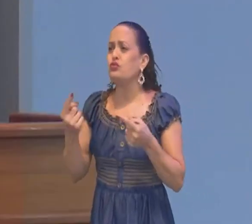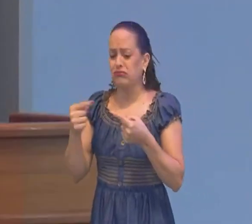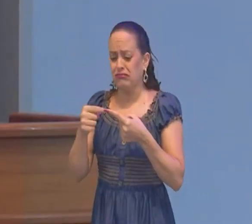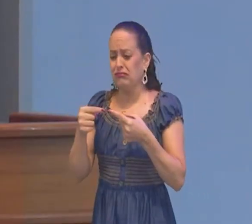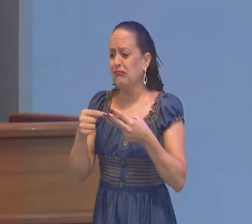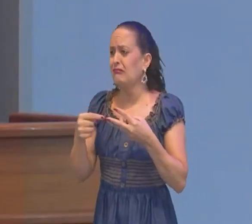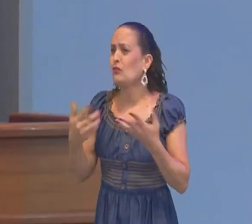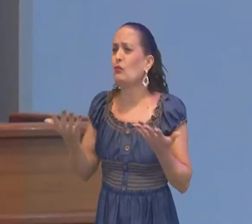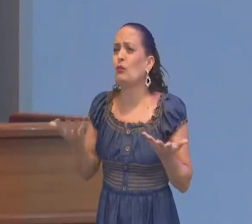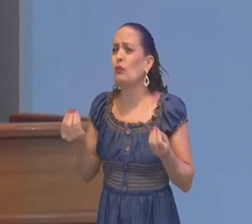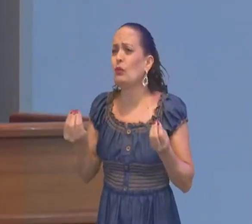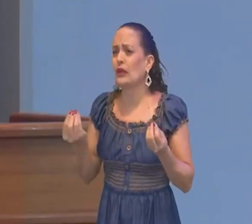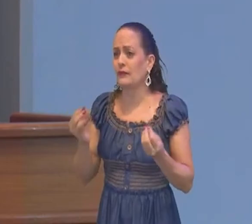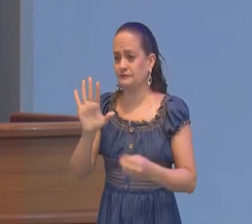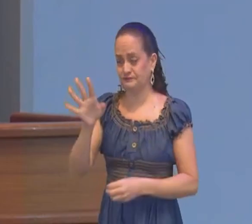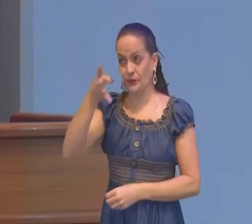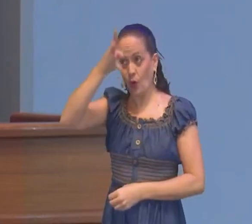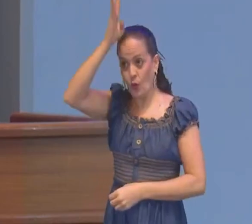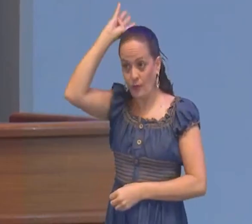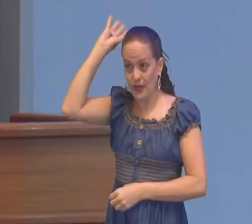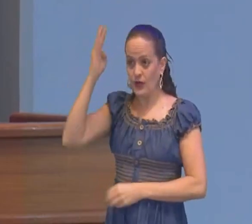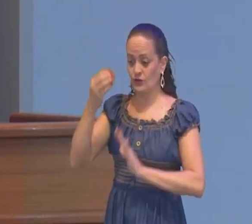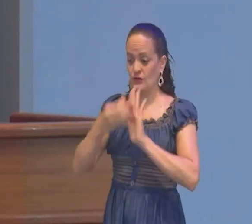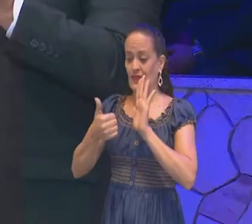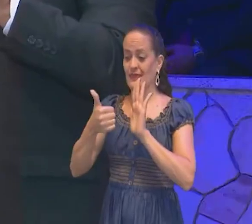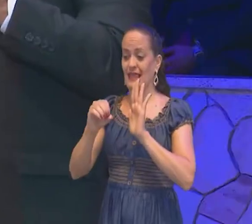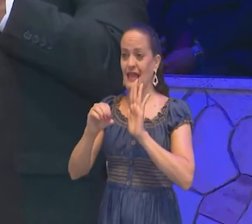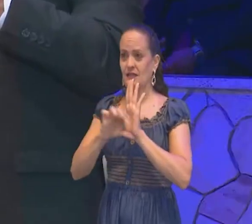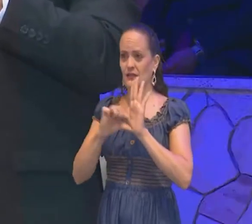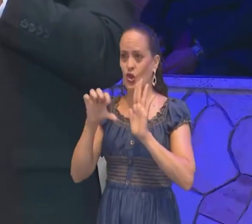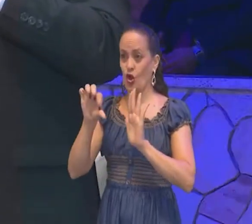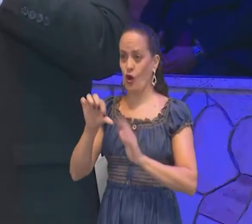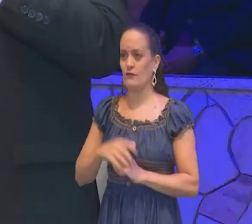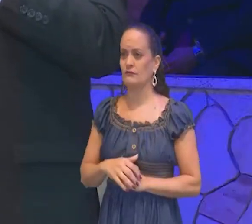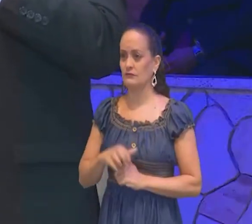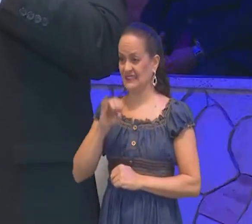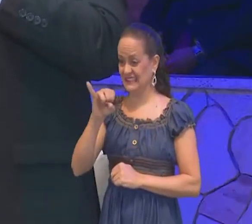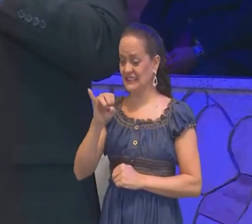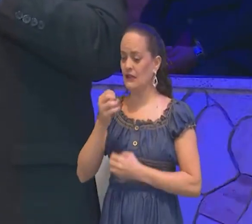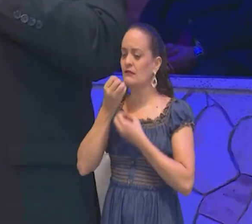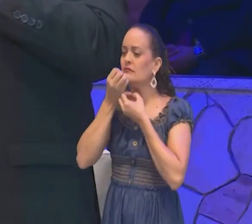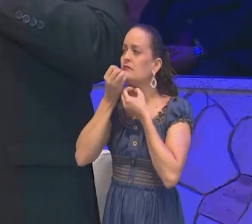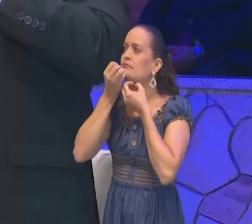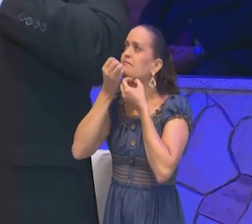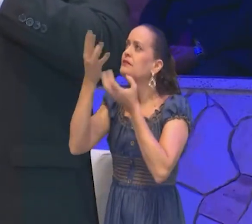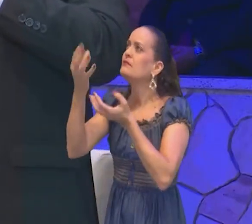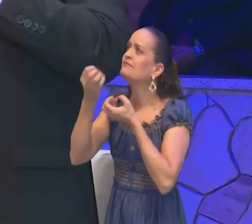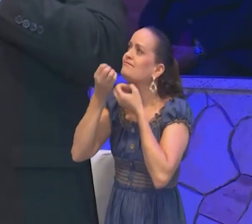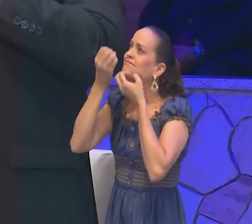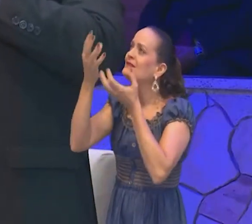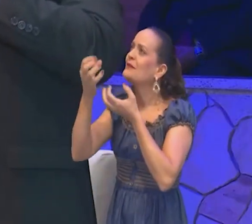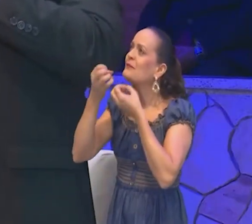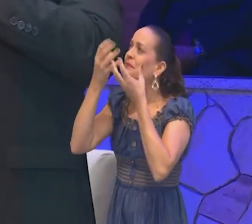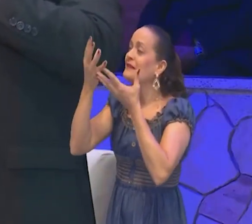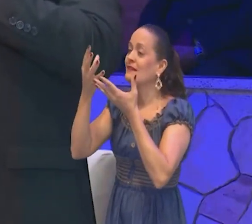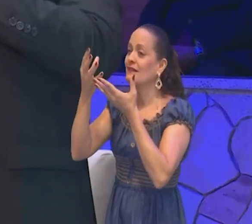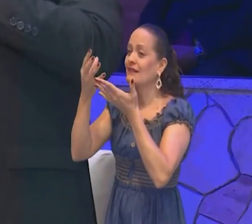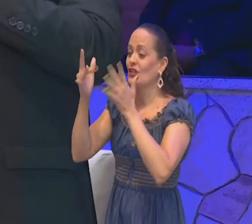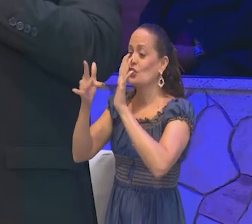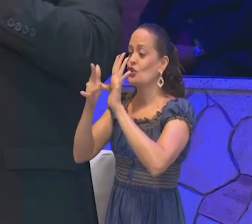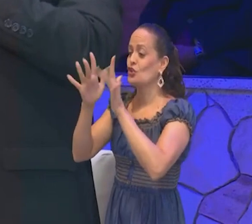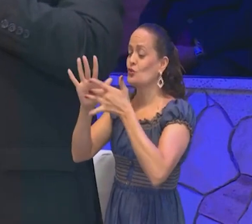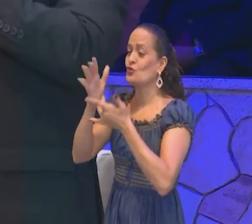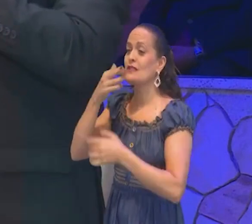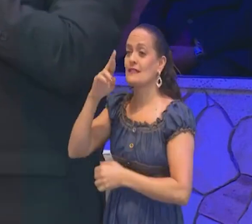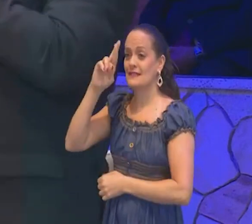Deus nos diz em Romanos 10:9 o seguinte: se com a tua boca confessares que Jesus é o